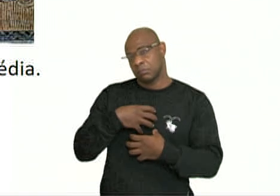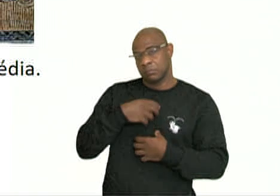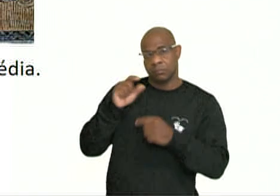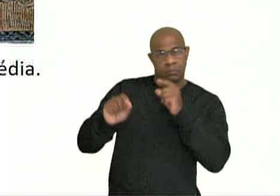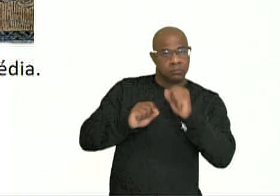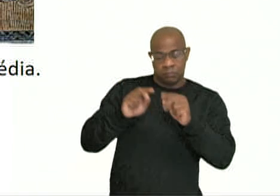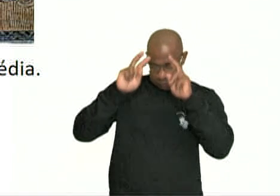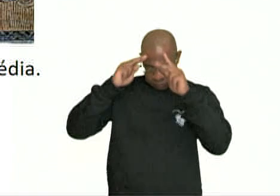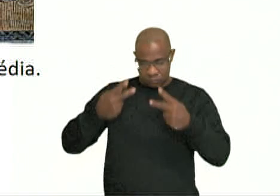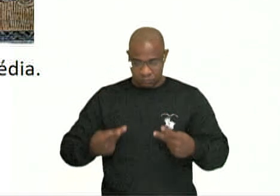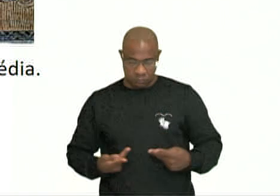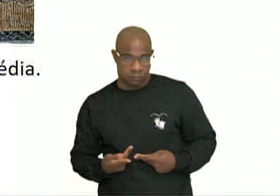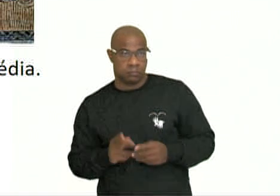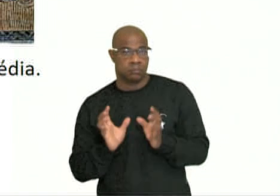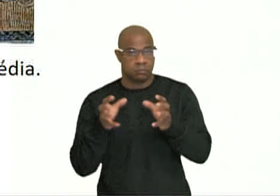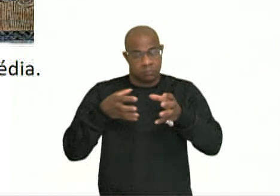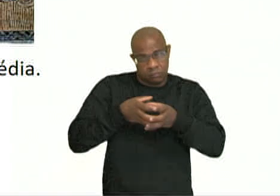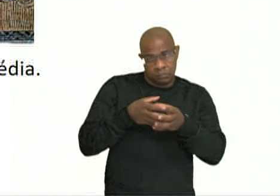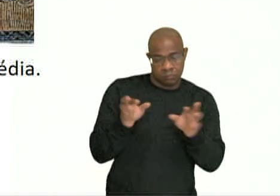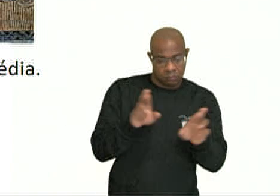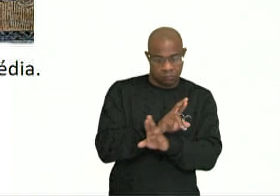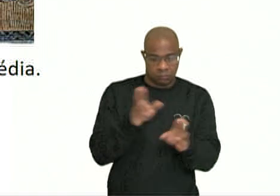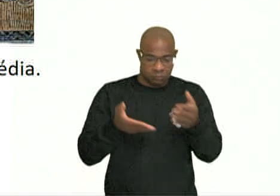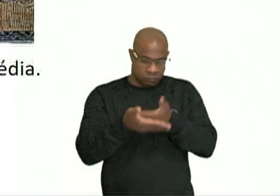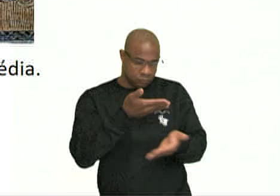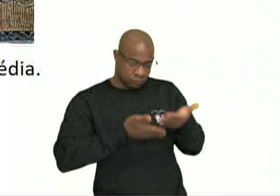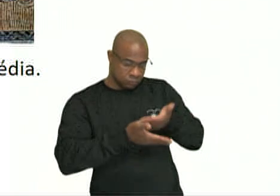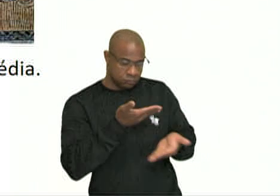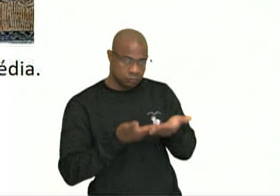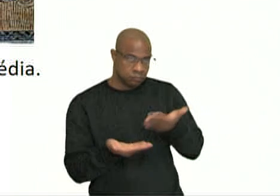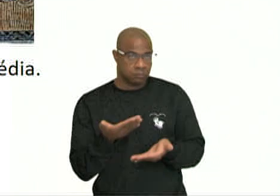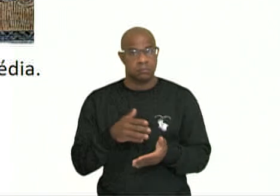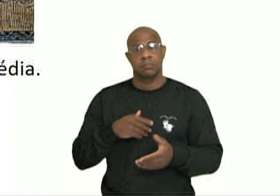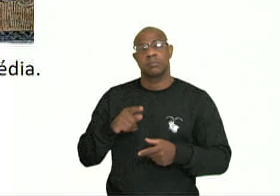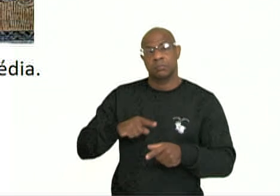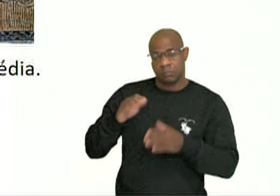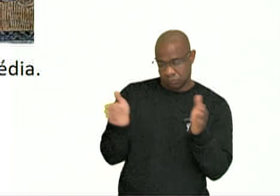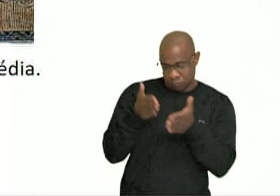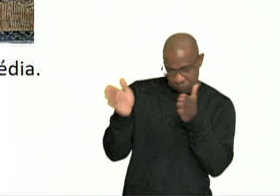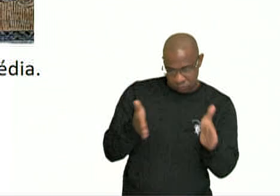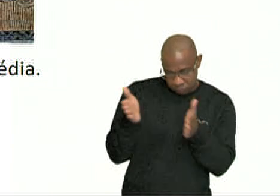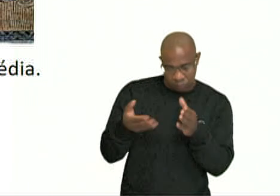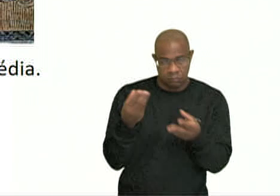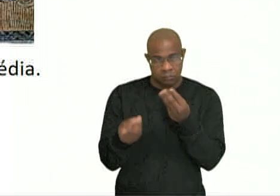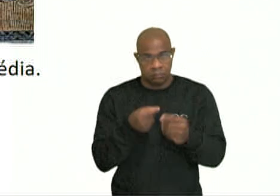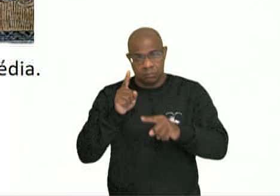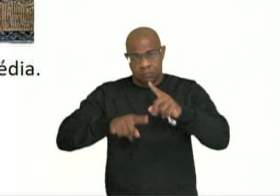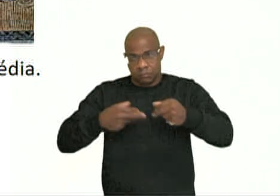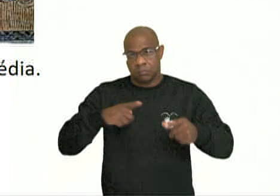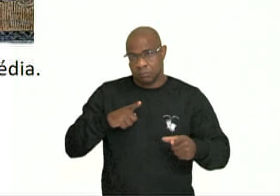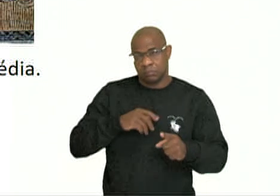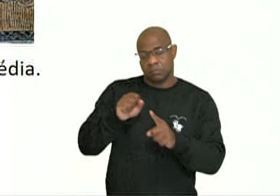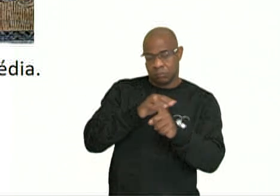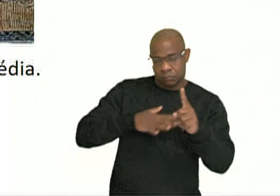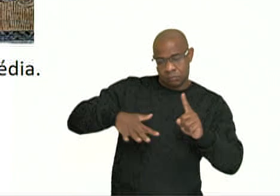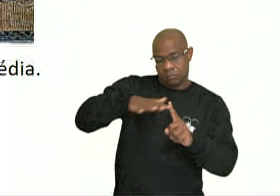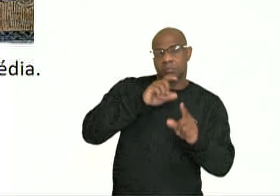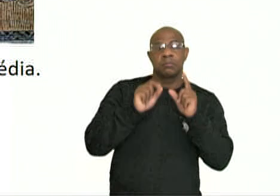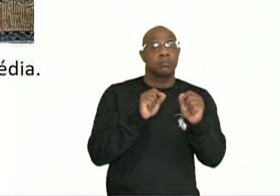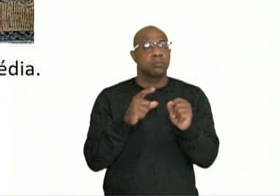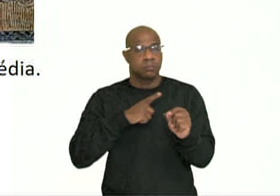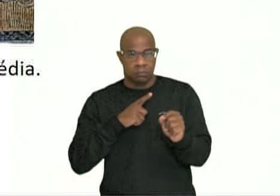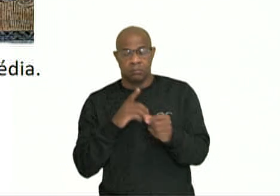seres humanos ou agrupamentos se relacionam entre si em todo o processo de produção material existente na sociedade, são as